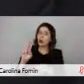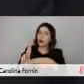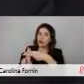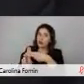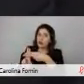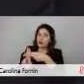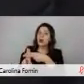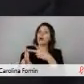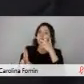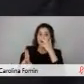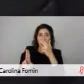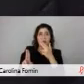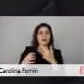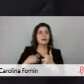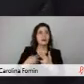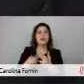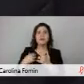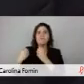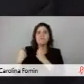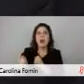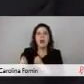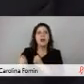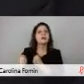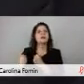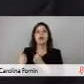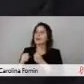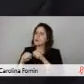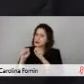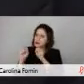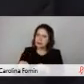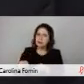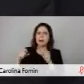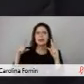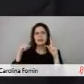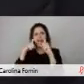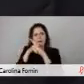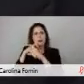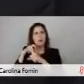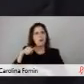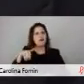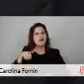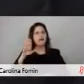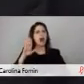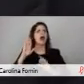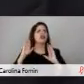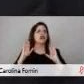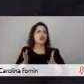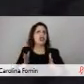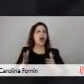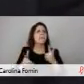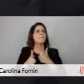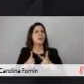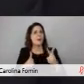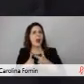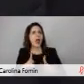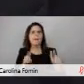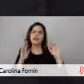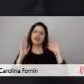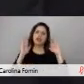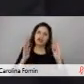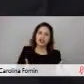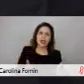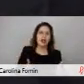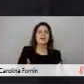de sobrecarga de um sistema que já vem sofrendo de um crônico subfinanciamento e que tem se